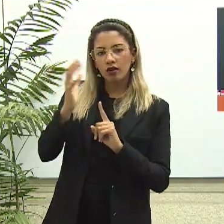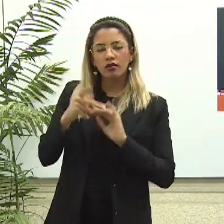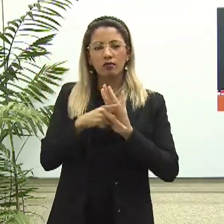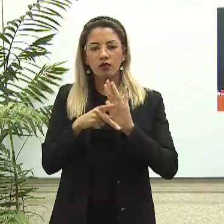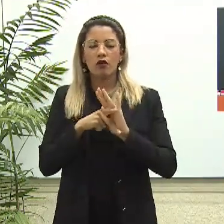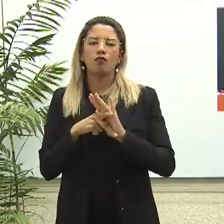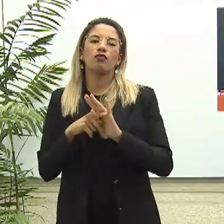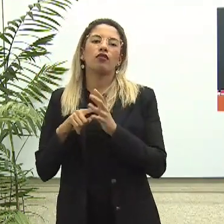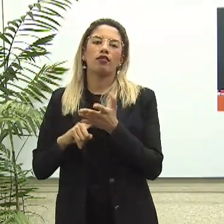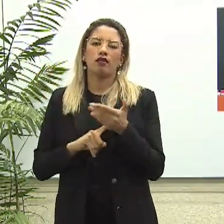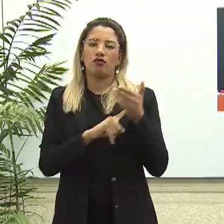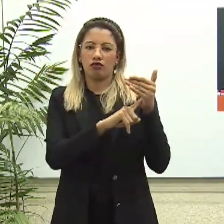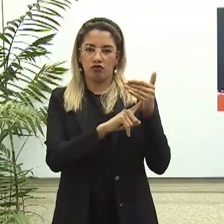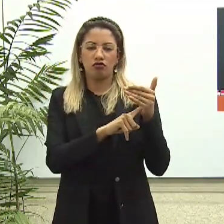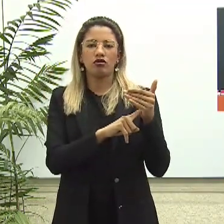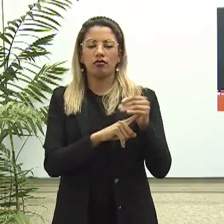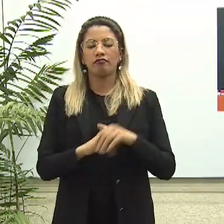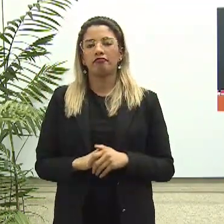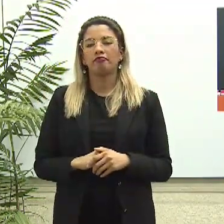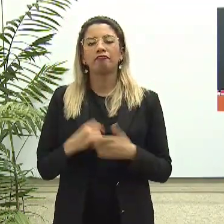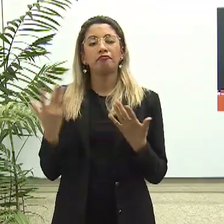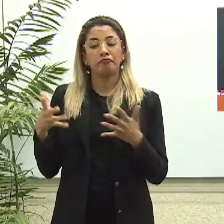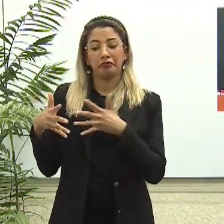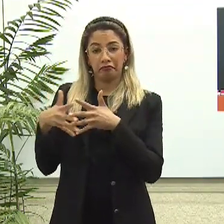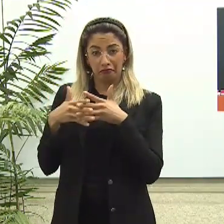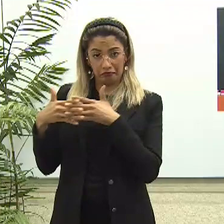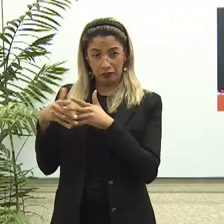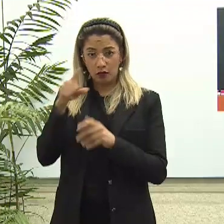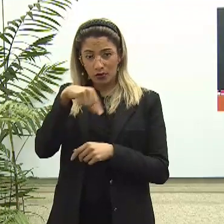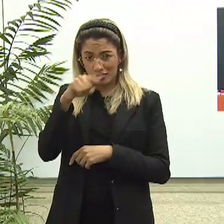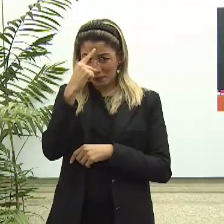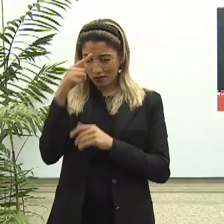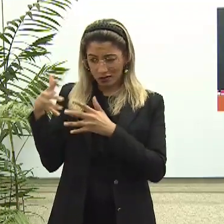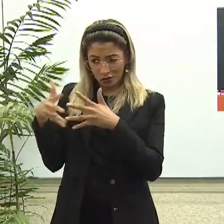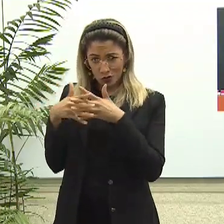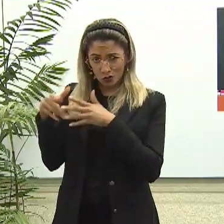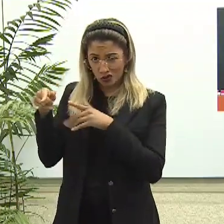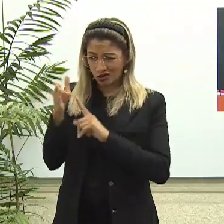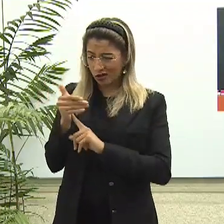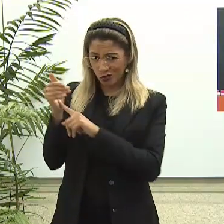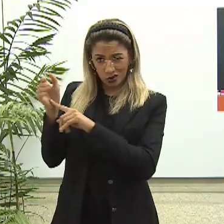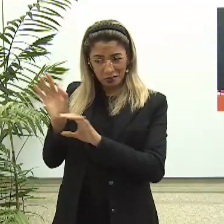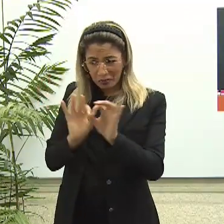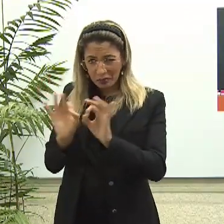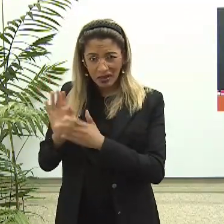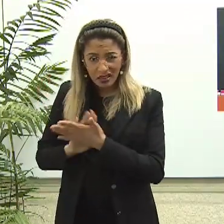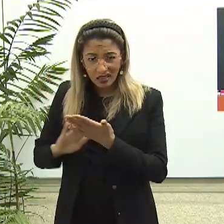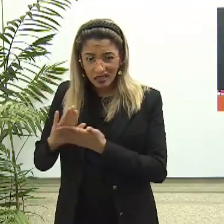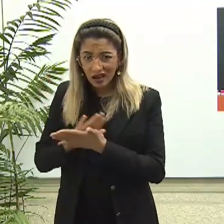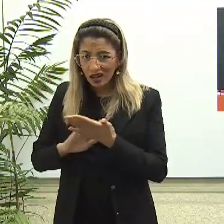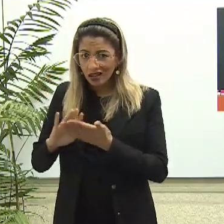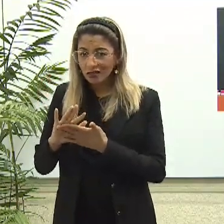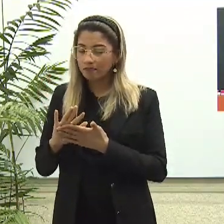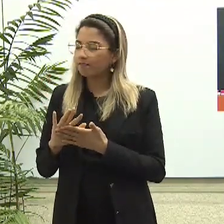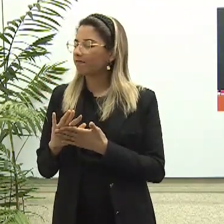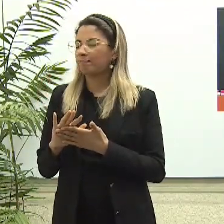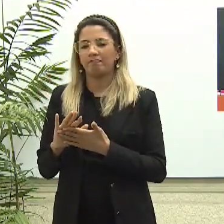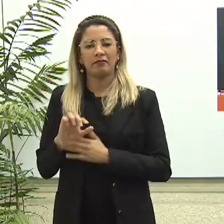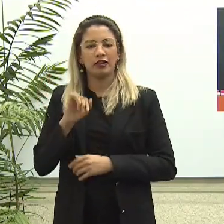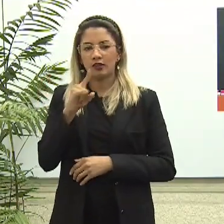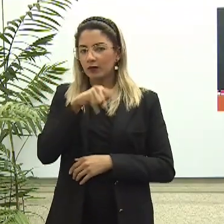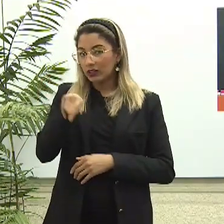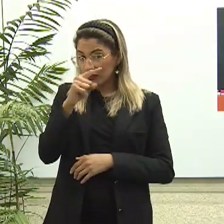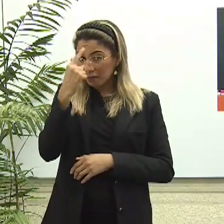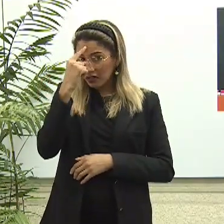acha que o Estados Unidos o estado americano não organiza a tecnologia eu queria dizer que quem acha isso